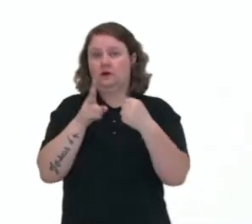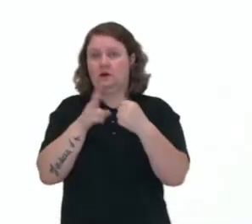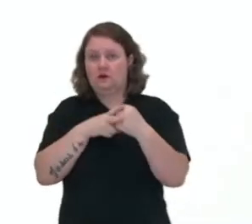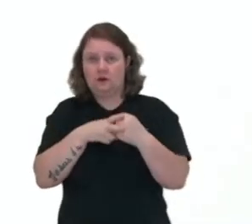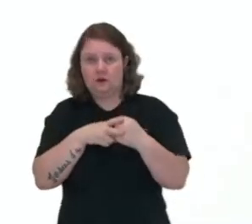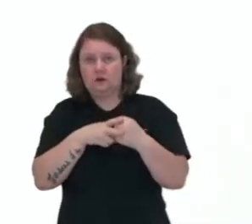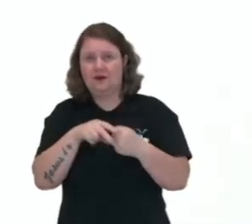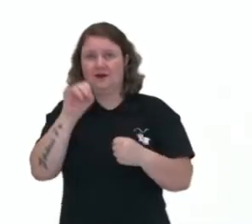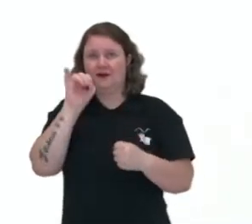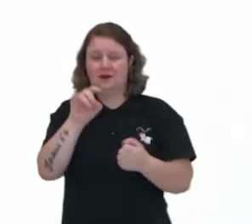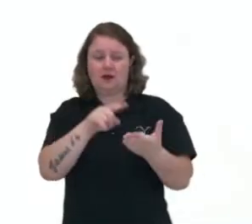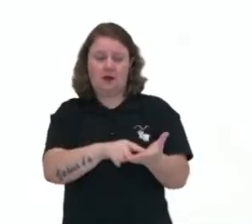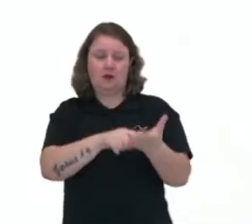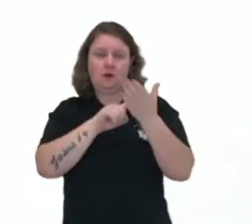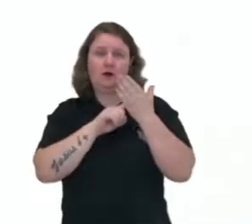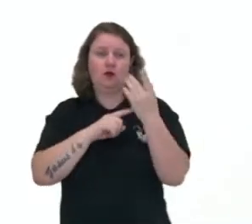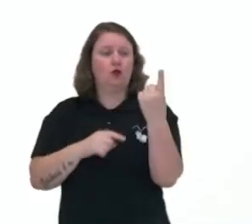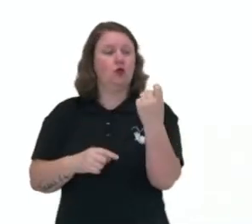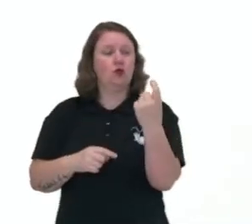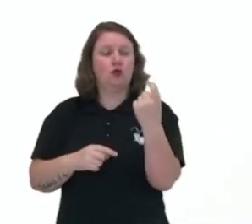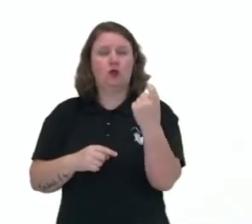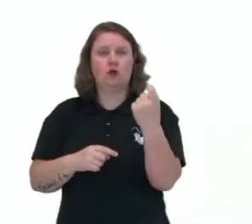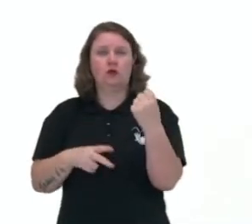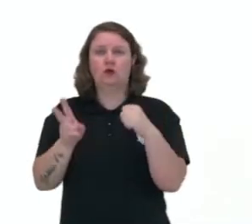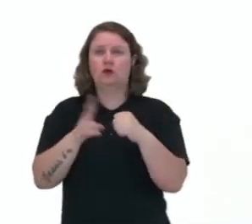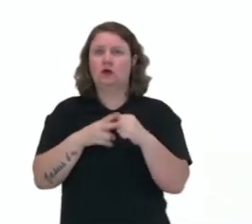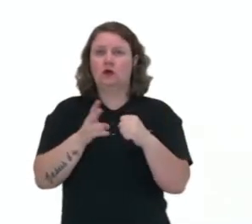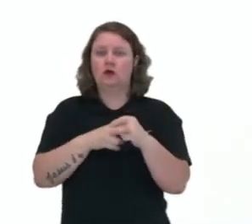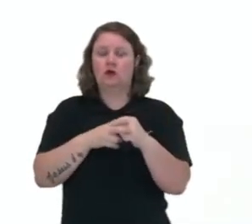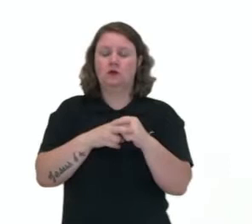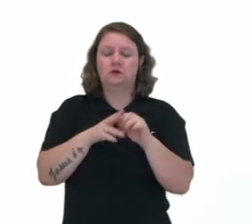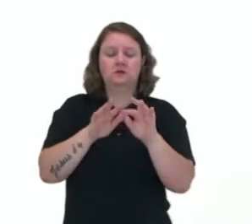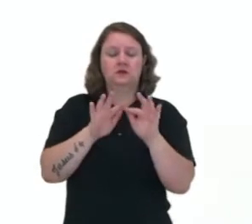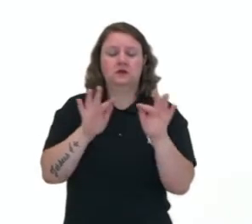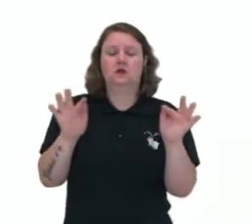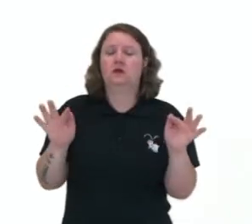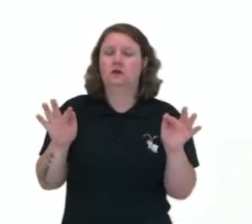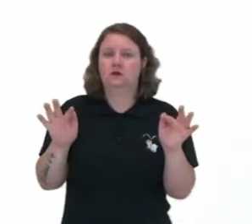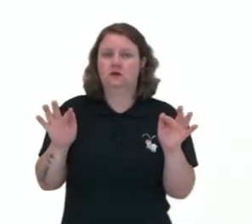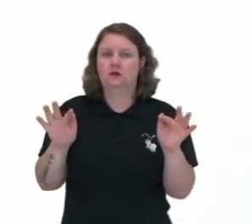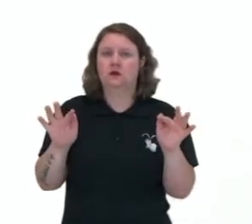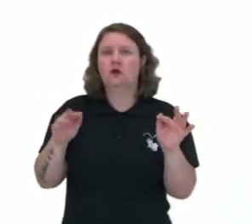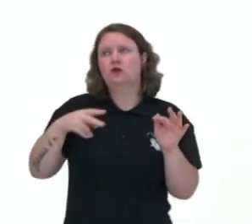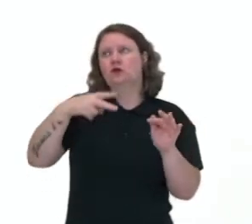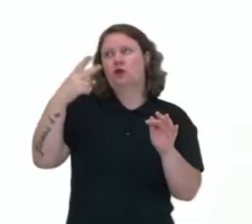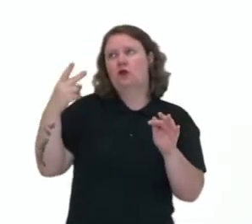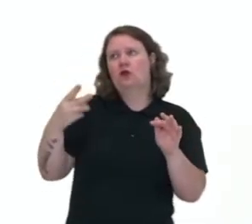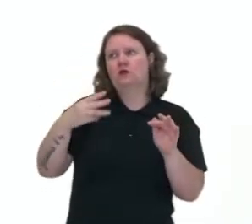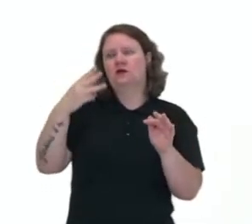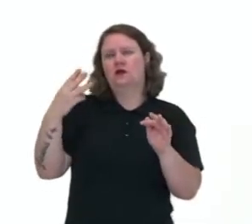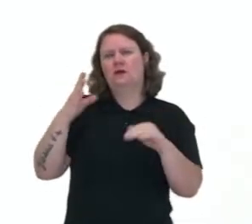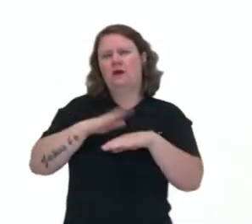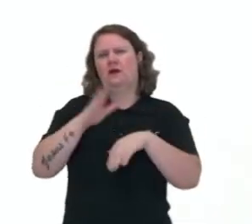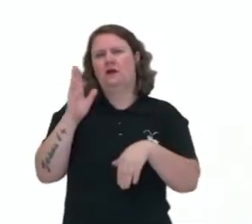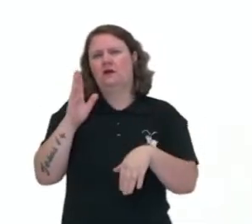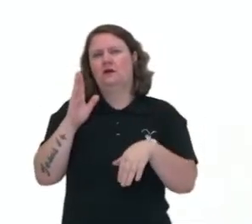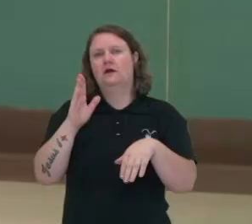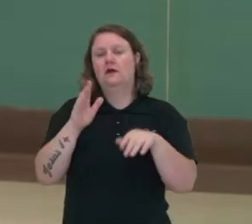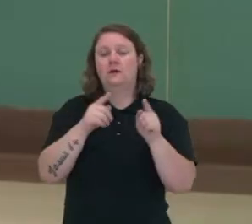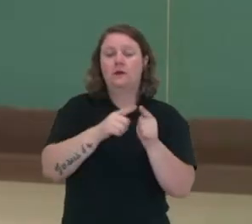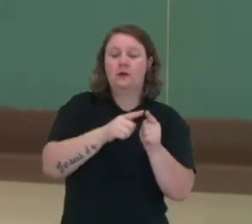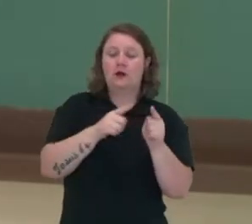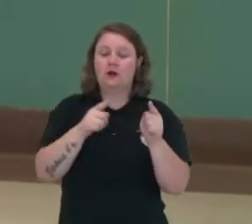apenas um verbo, ele é chamado de período simples. Quando contém dois ou mais verbos, é chamado de